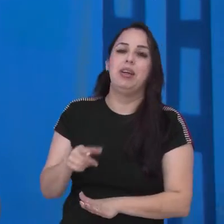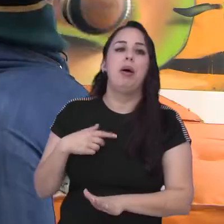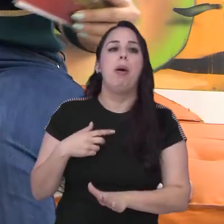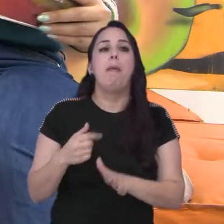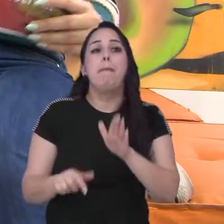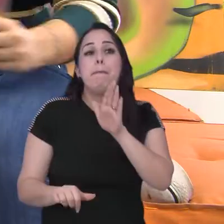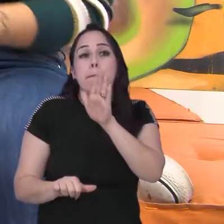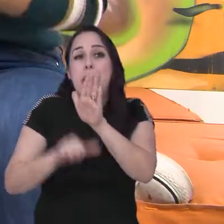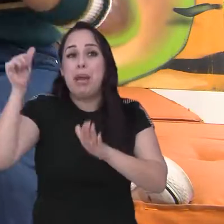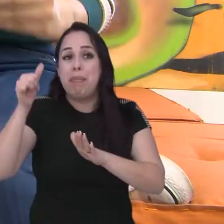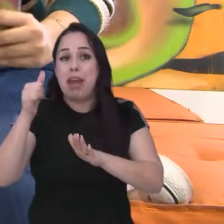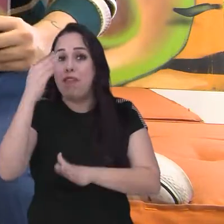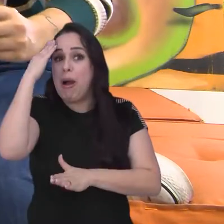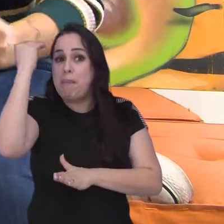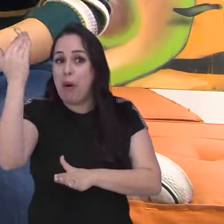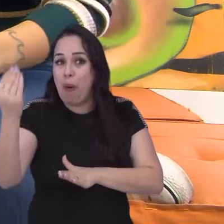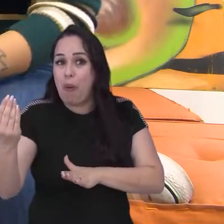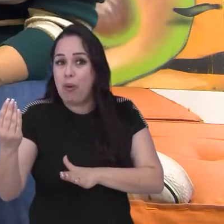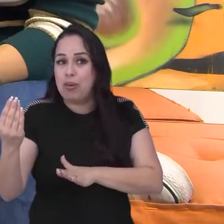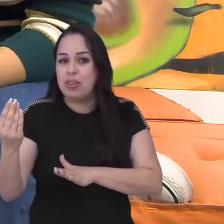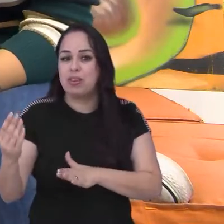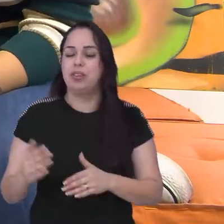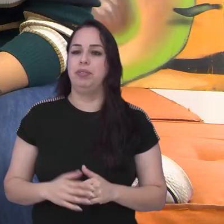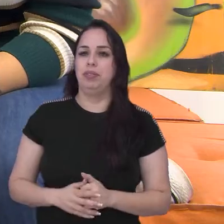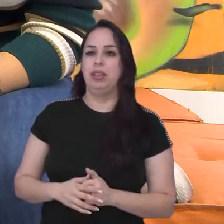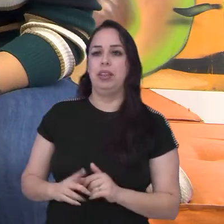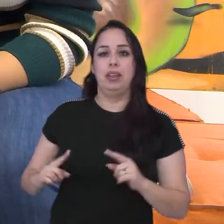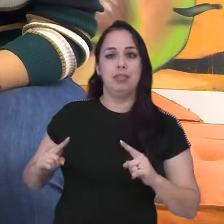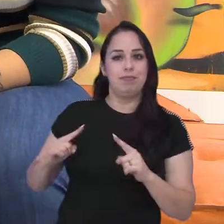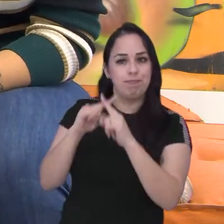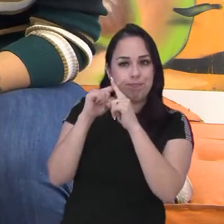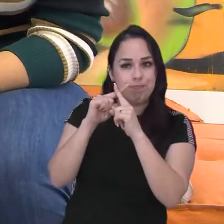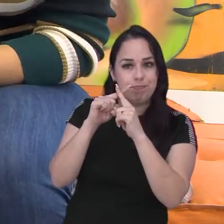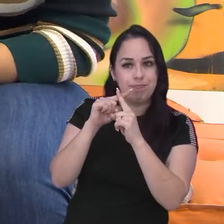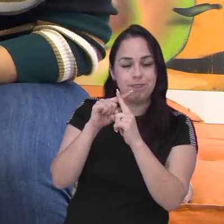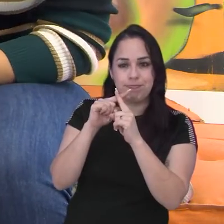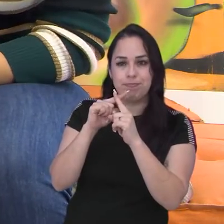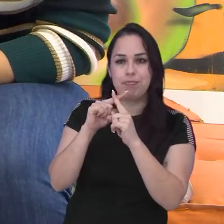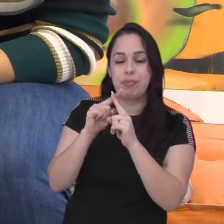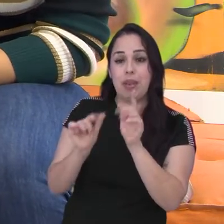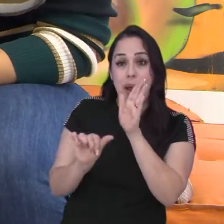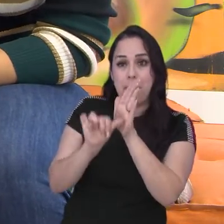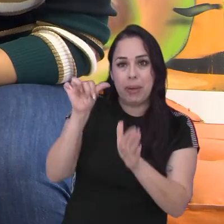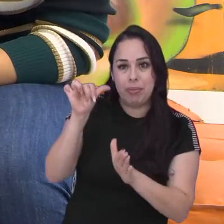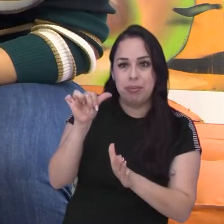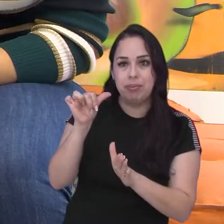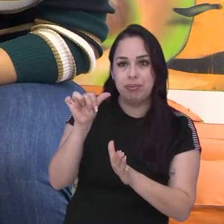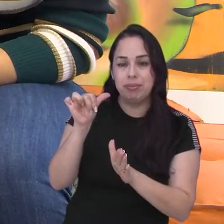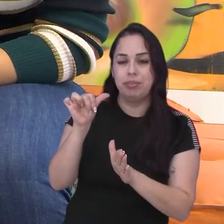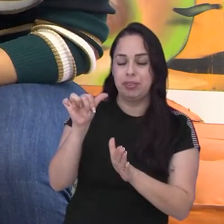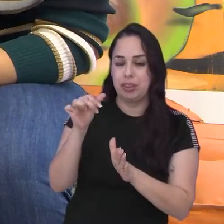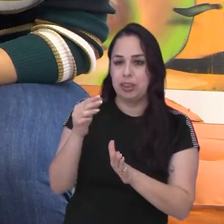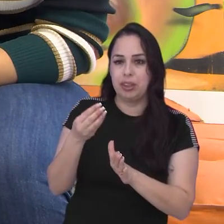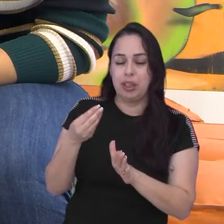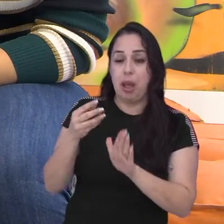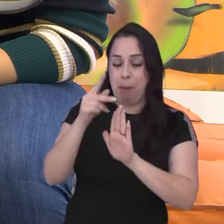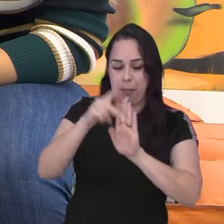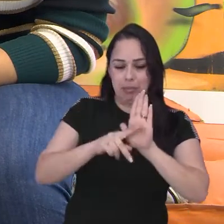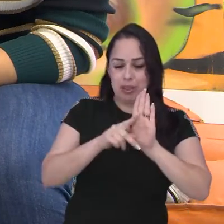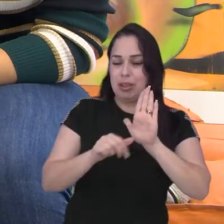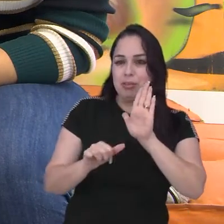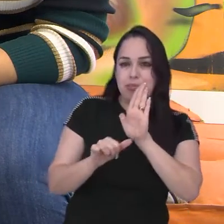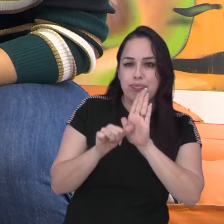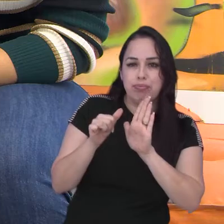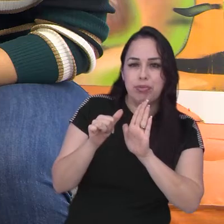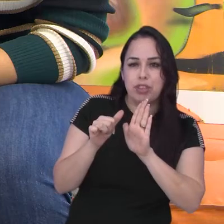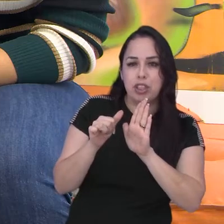primeiro maior, que tem até hoje. Eu acho assim, eu acho que a Batalha dos Trilhos eu sempre falo, né, que foi a primeira